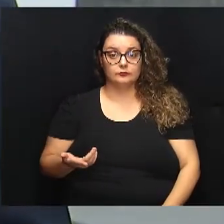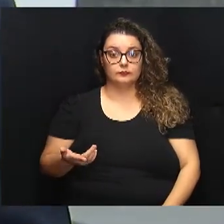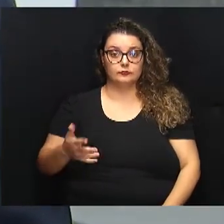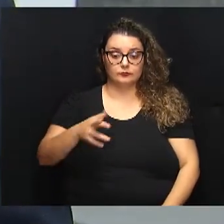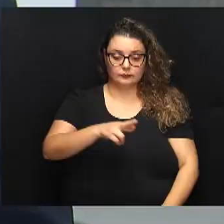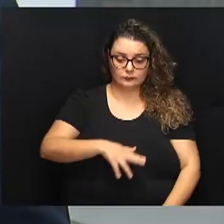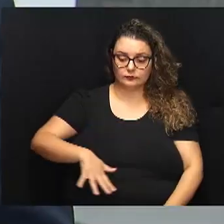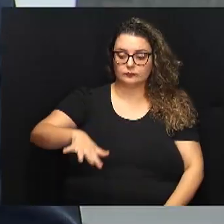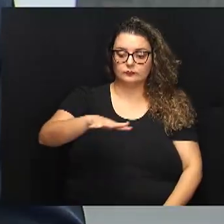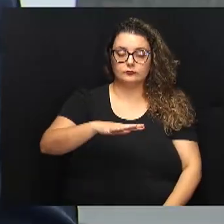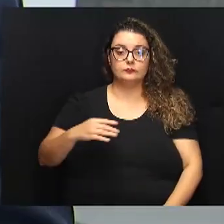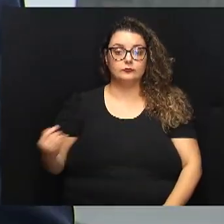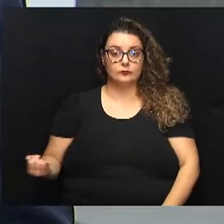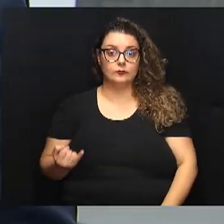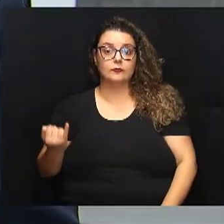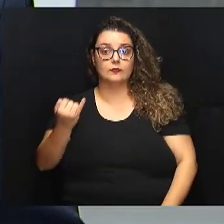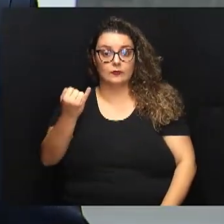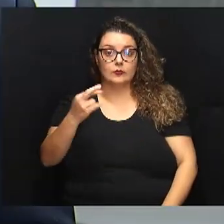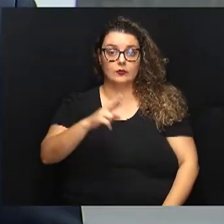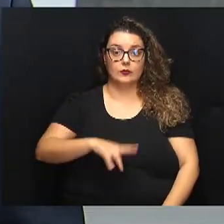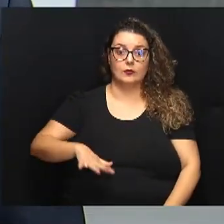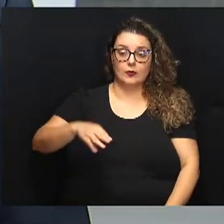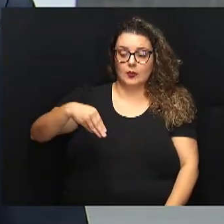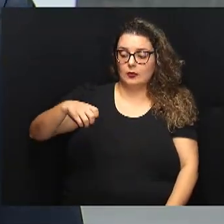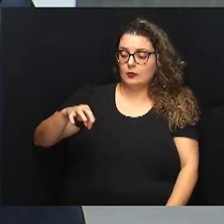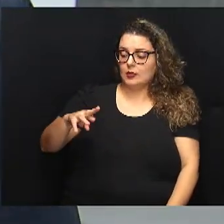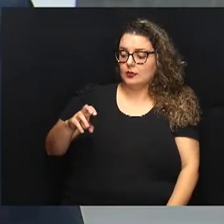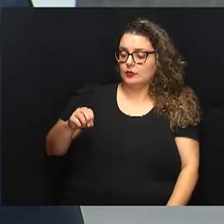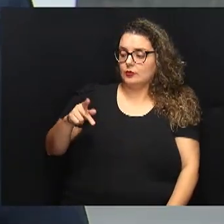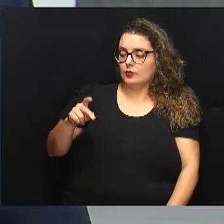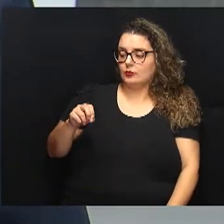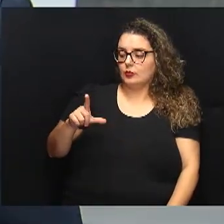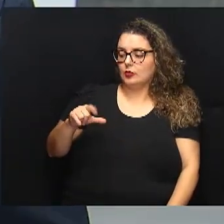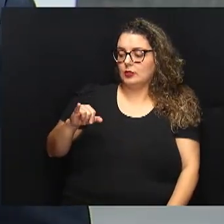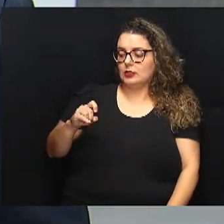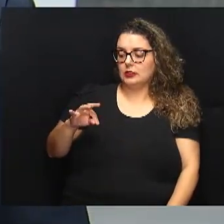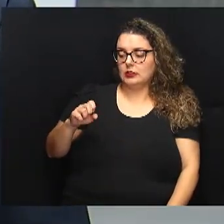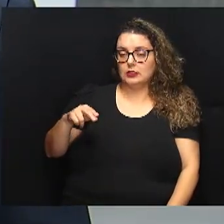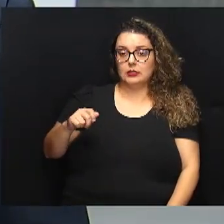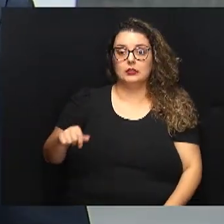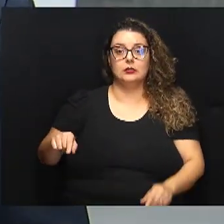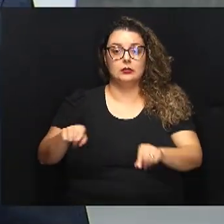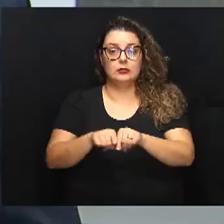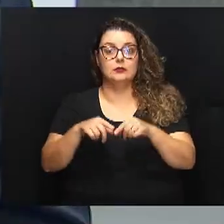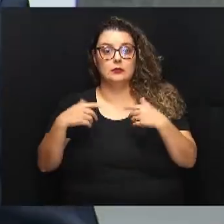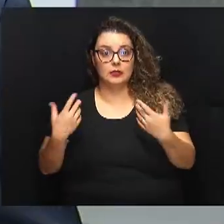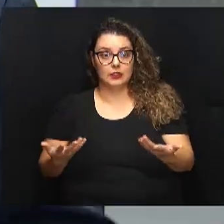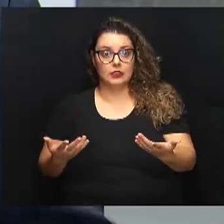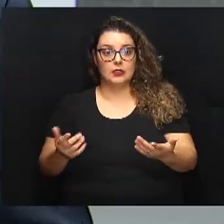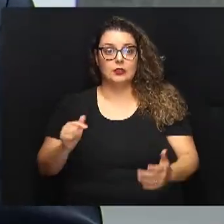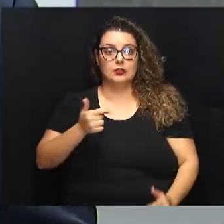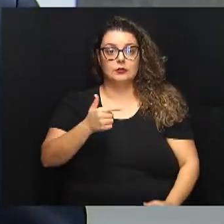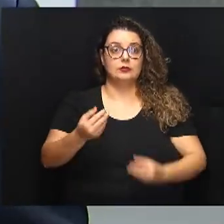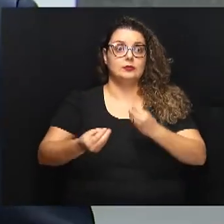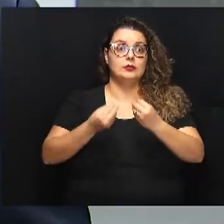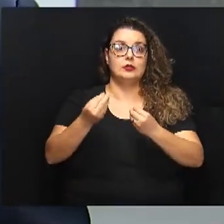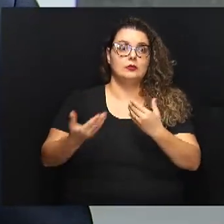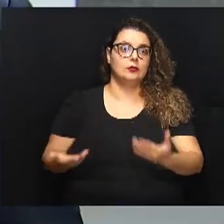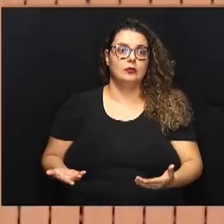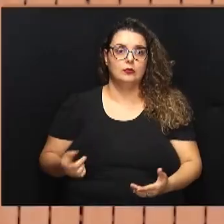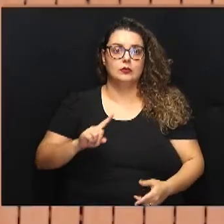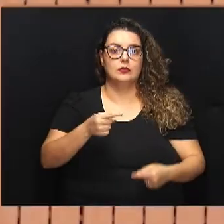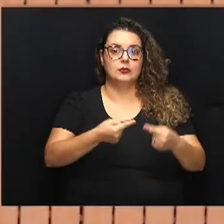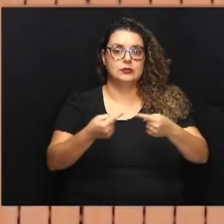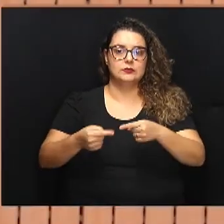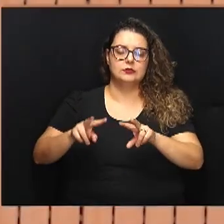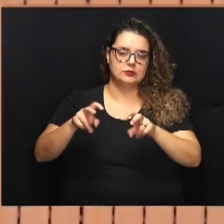região bastante importante, né? Numa região metropolitana, inclusive. E aí, não dava para a gente não discutir esse tema